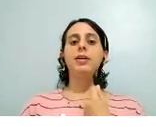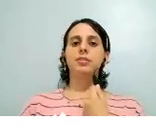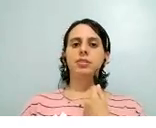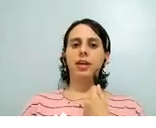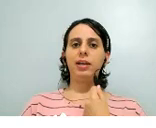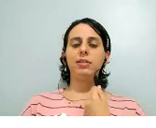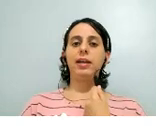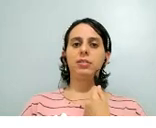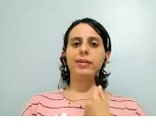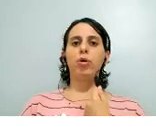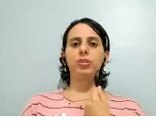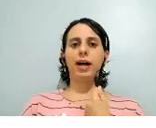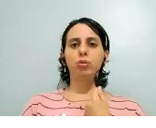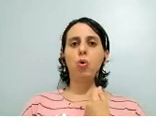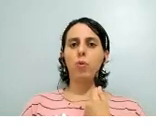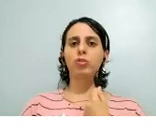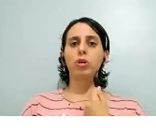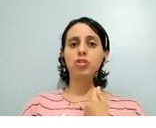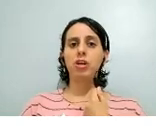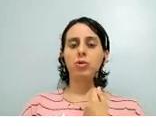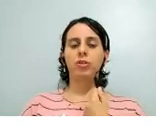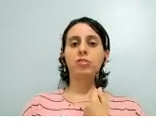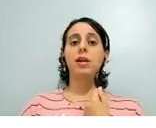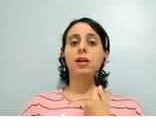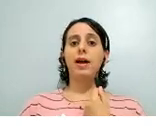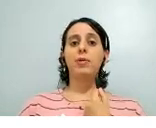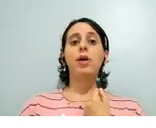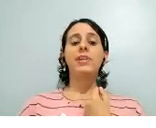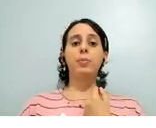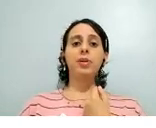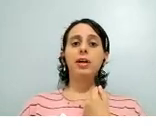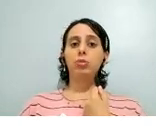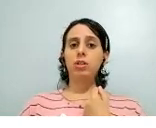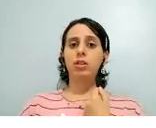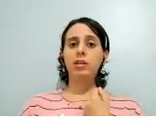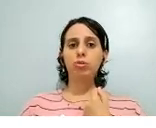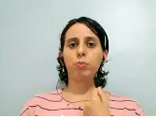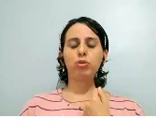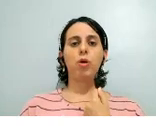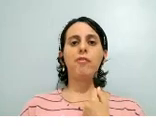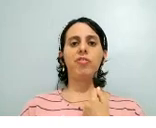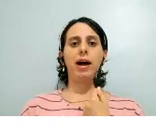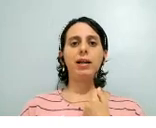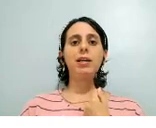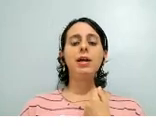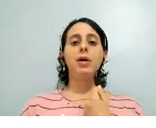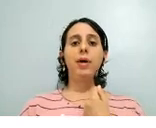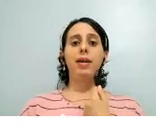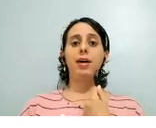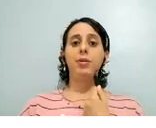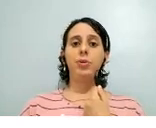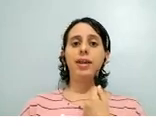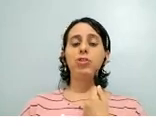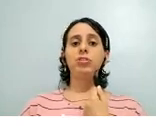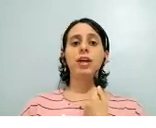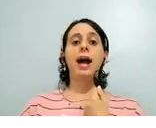alguém sem entrar em contato com as gotículas. Claro, lembrando que isso, pessoal, vale